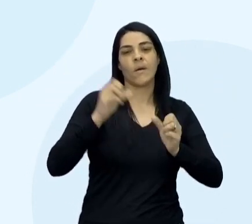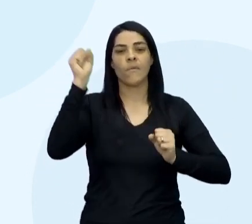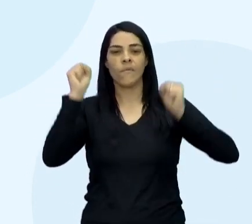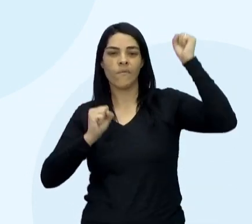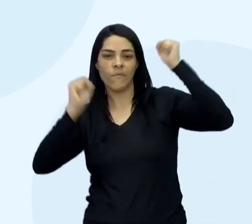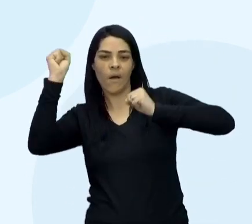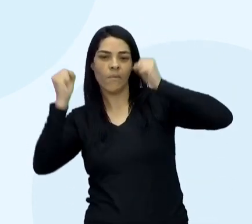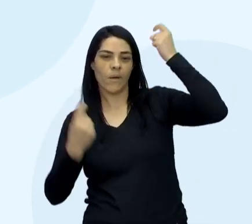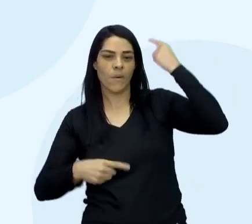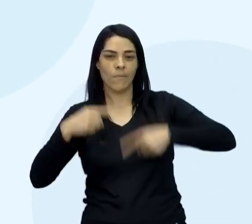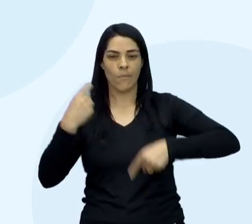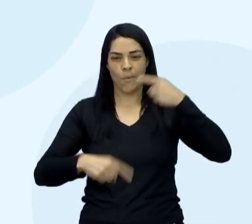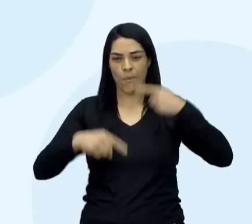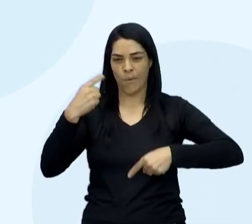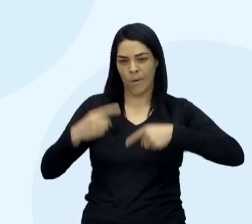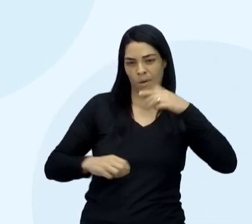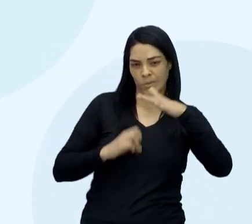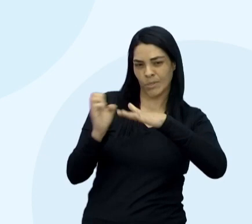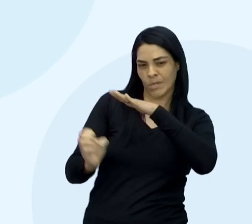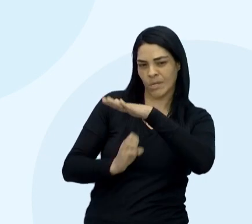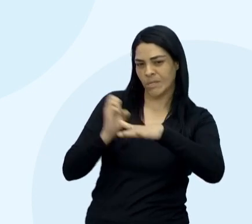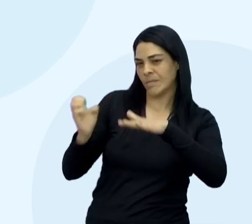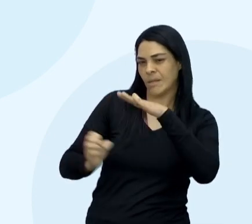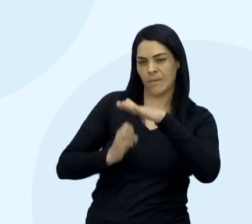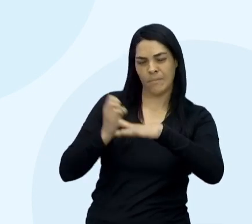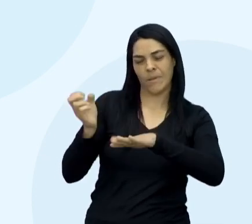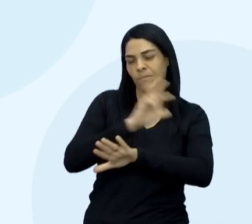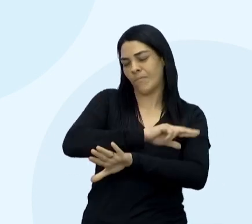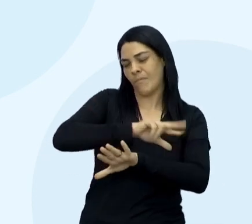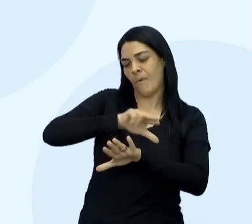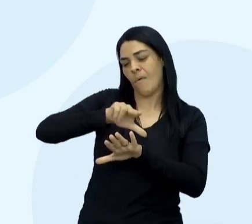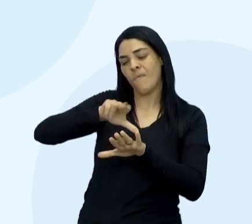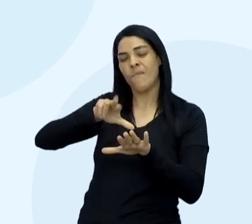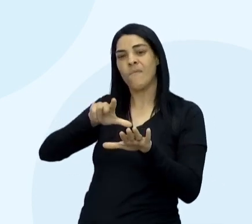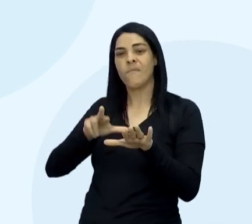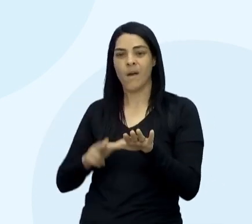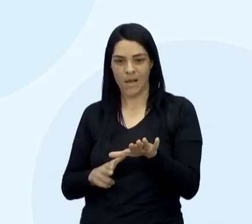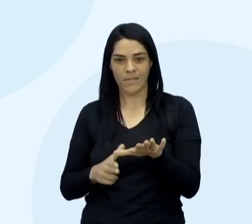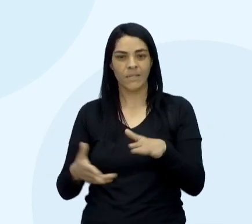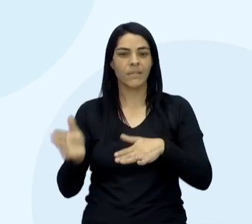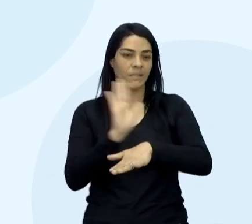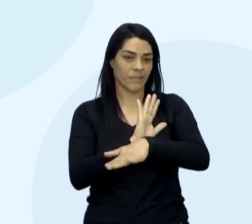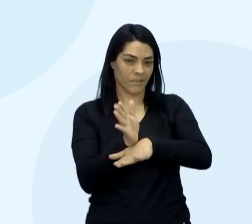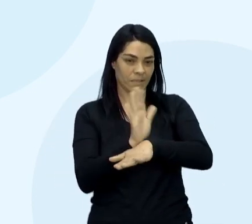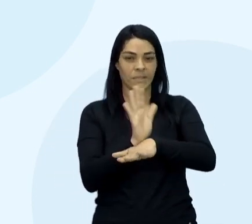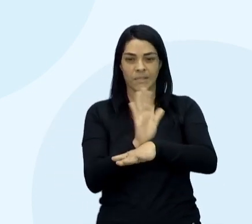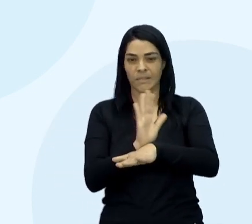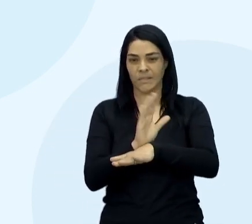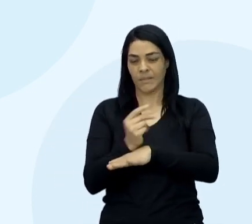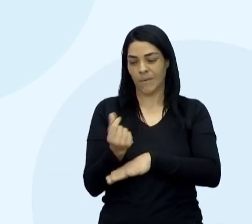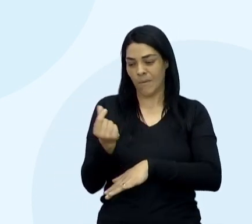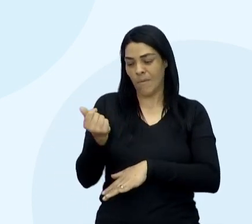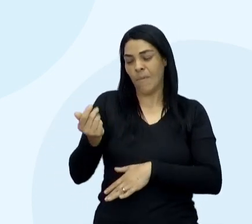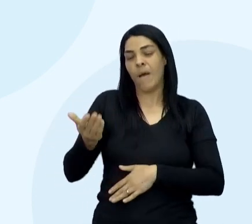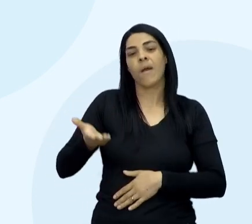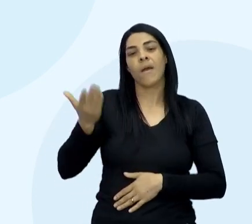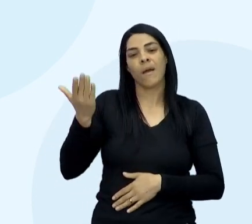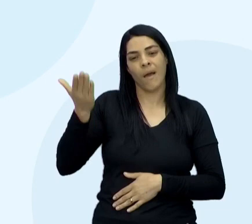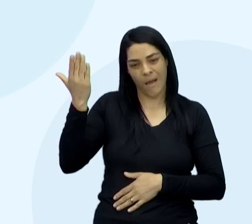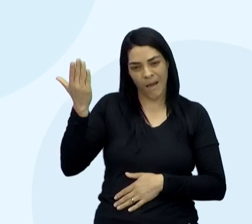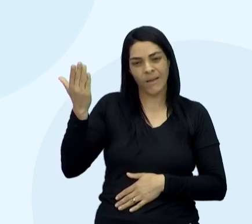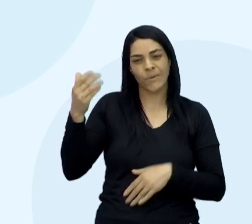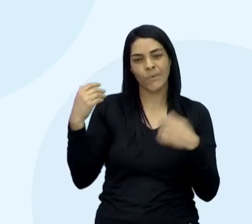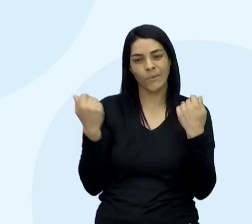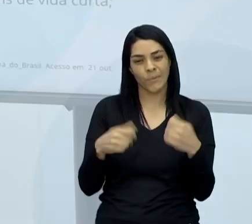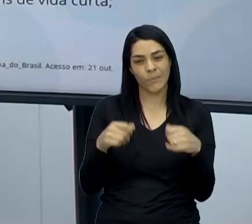eram claramente encomendadas. Foi o que eu falei para vocês na aula anterior. O cinema é caro, né? Então era preciso que se